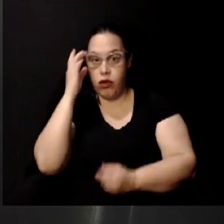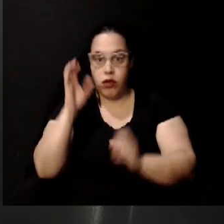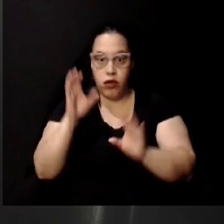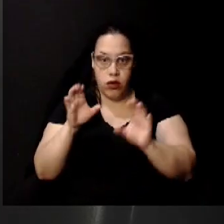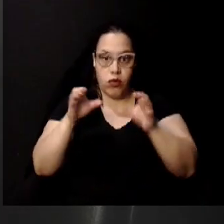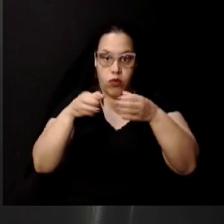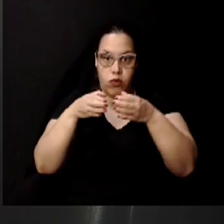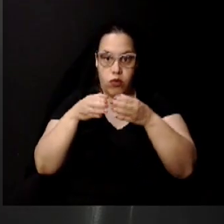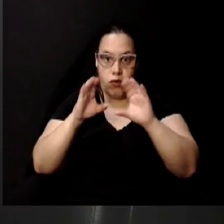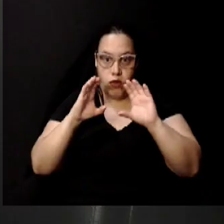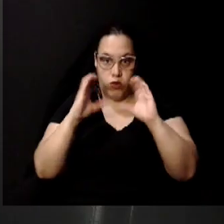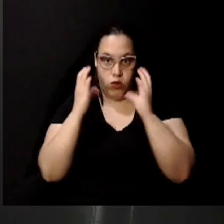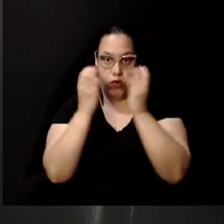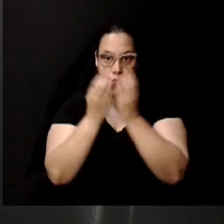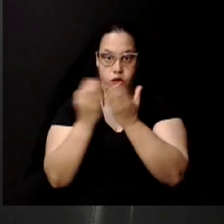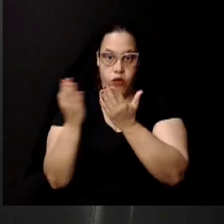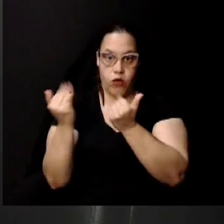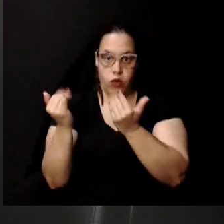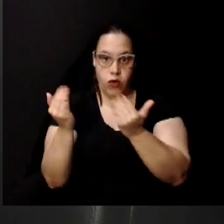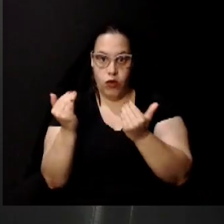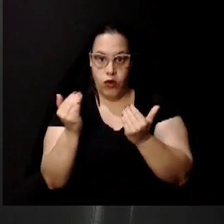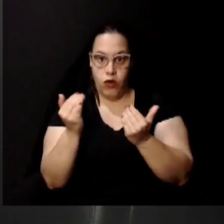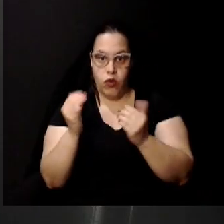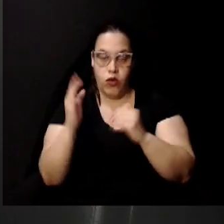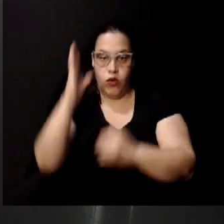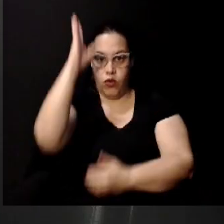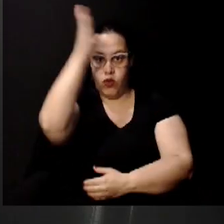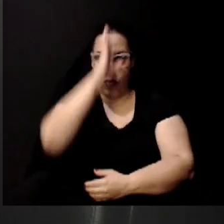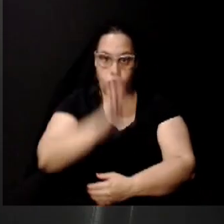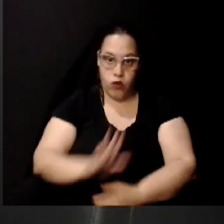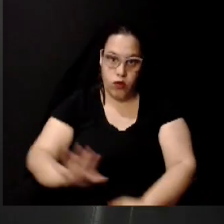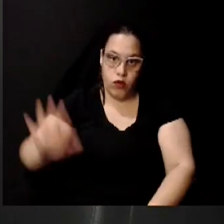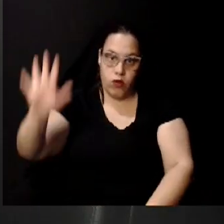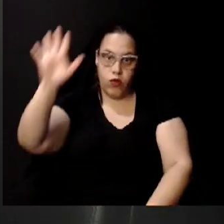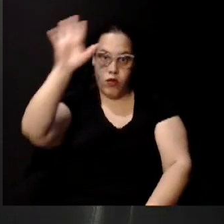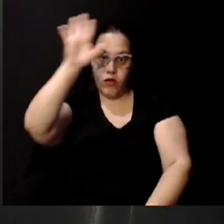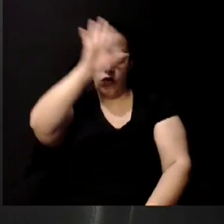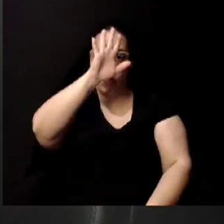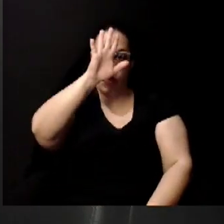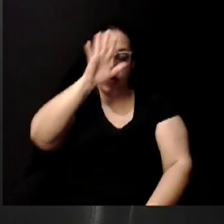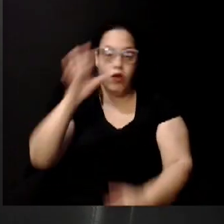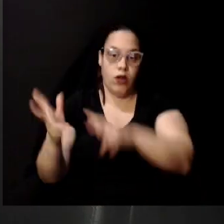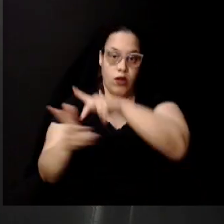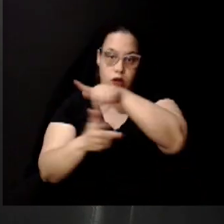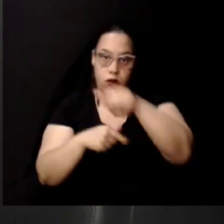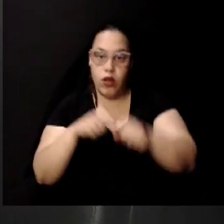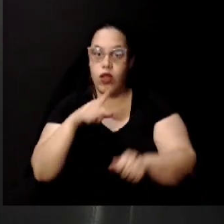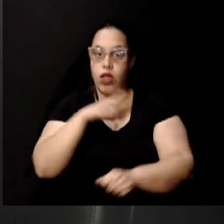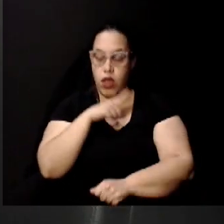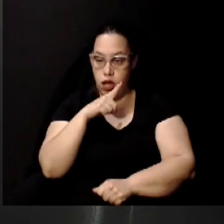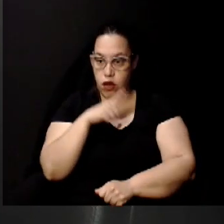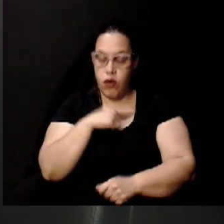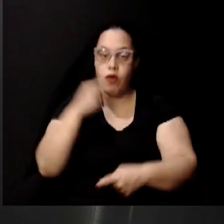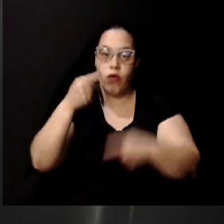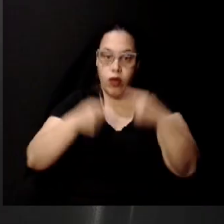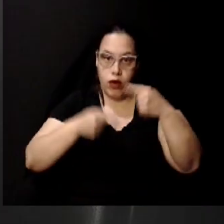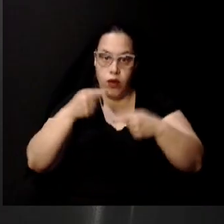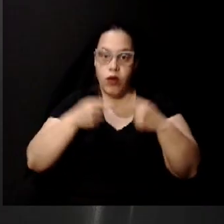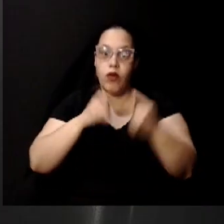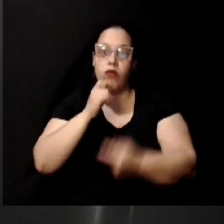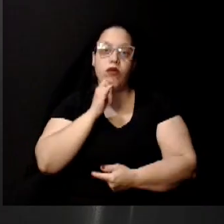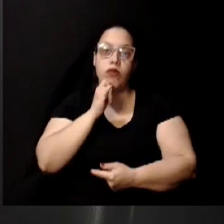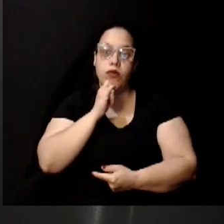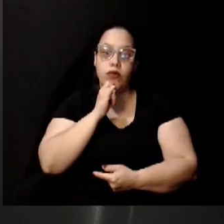reúne jovens do Brasil inteiro, com delegações internacionais, e estão debatendo, por exemplo, a questão da